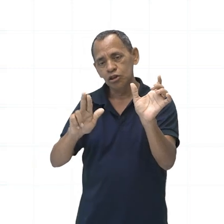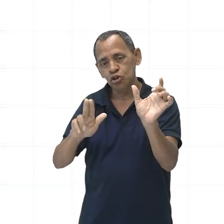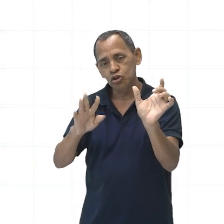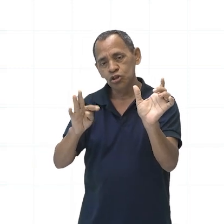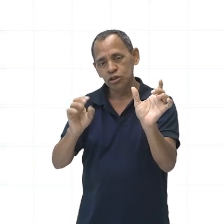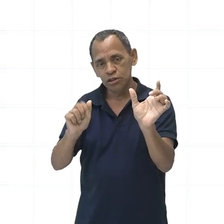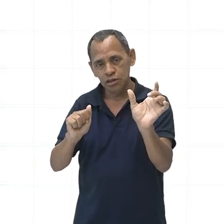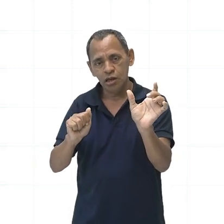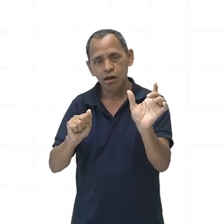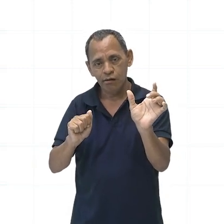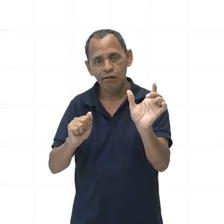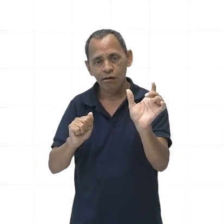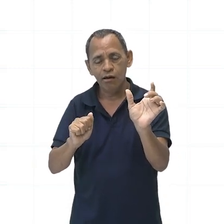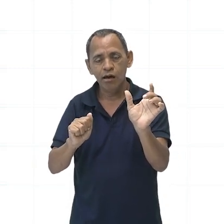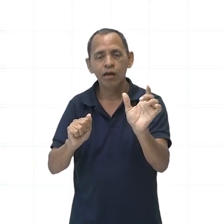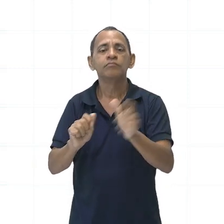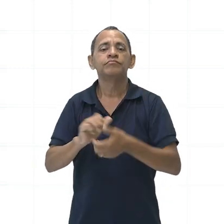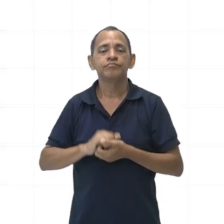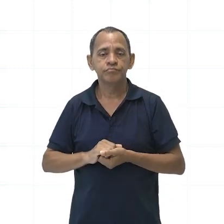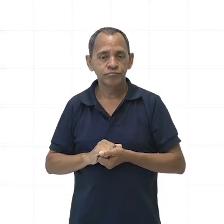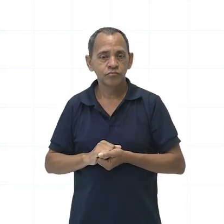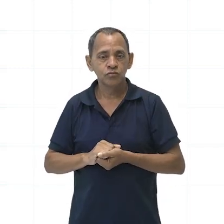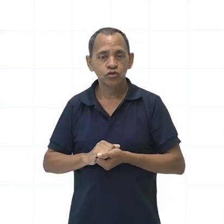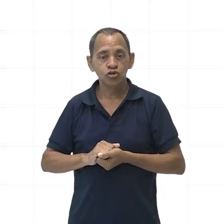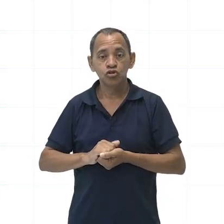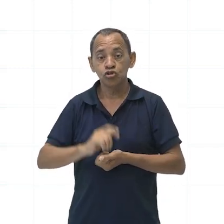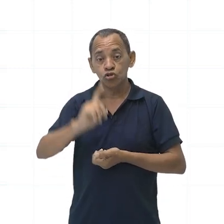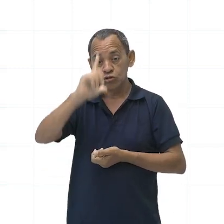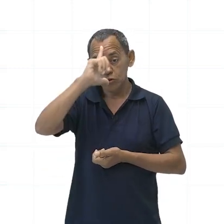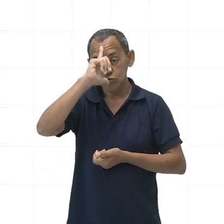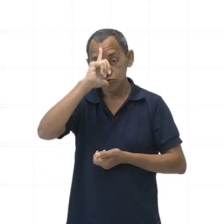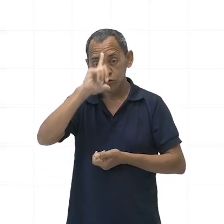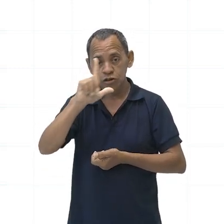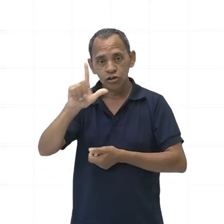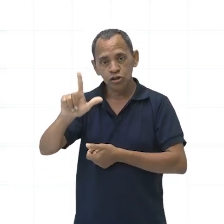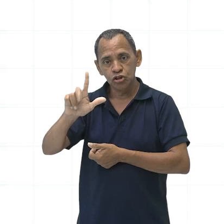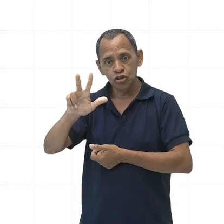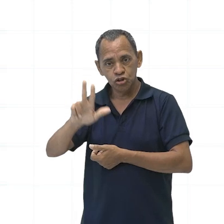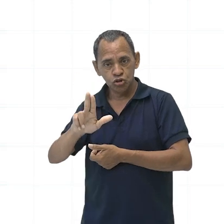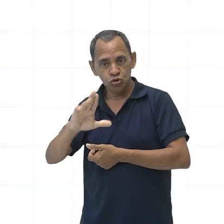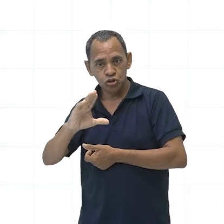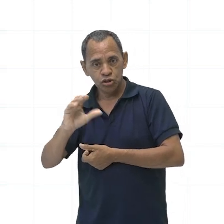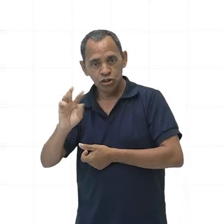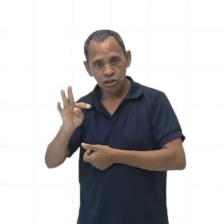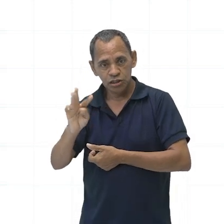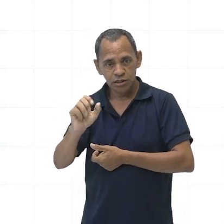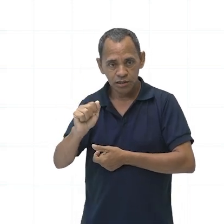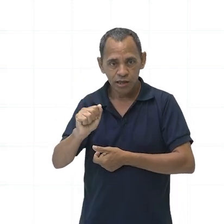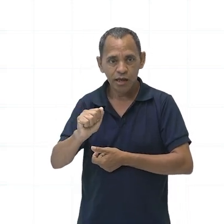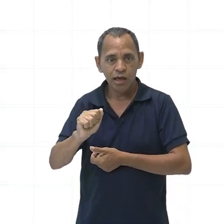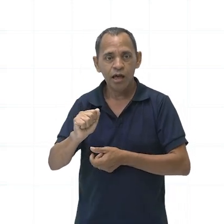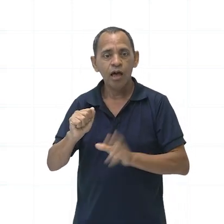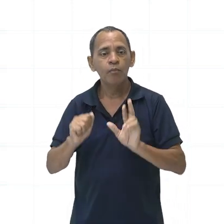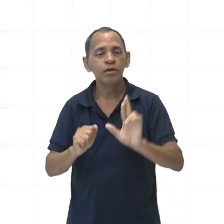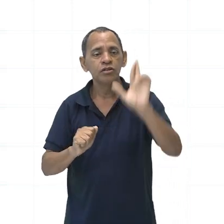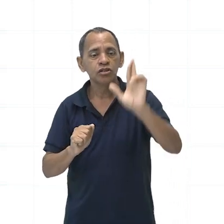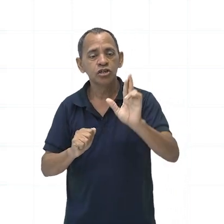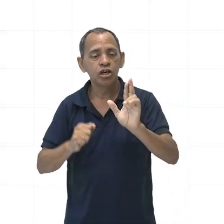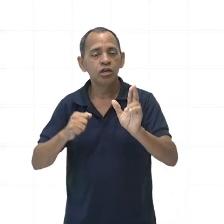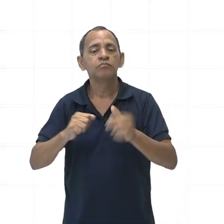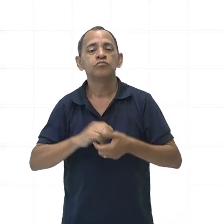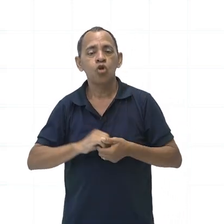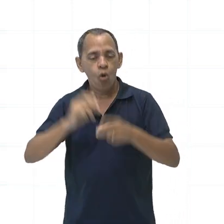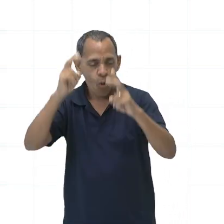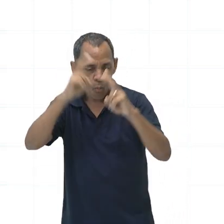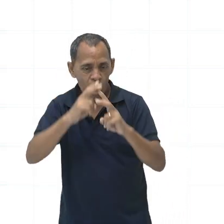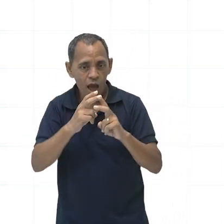luta. Luta vem do latim lucta, que representa, né, que significa o combate de